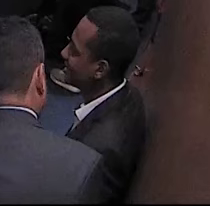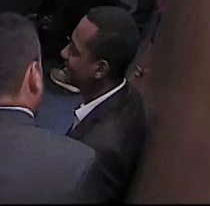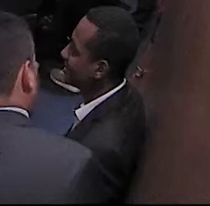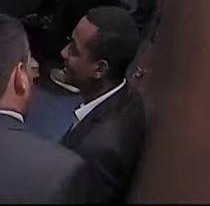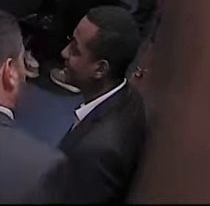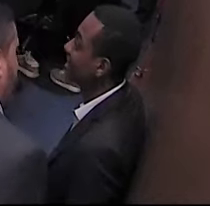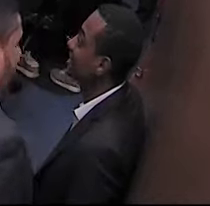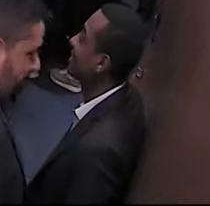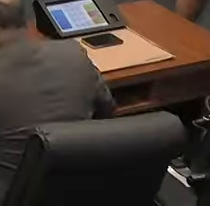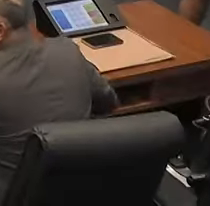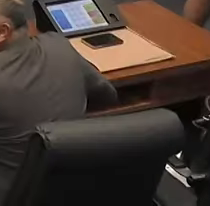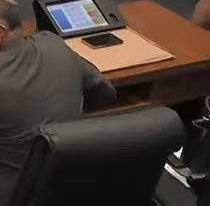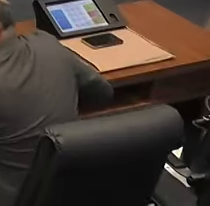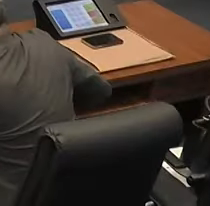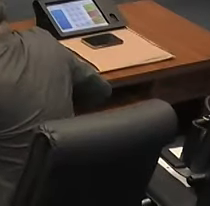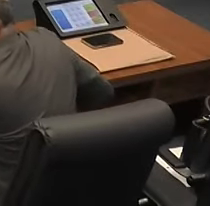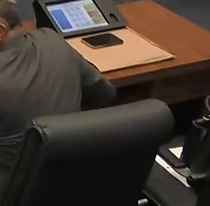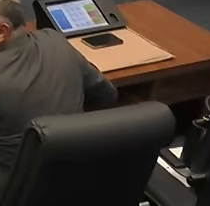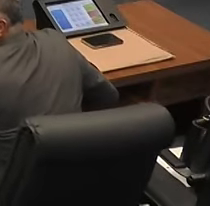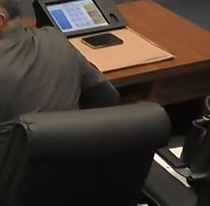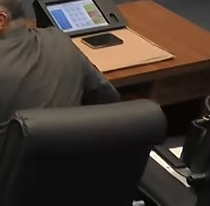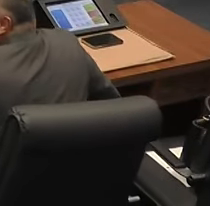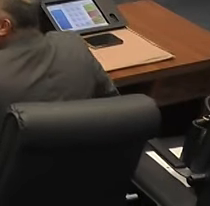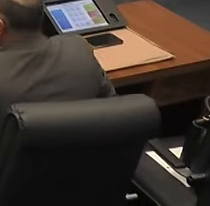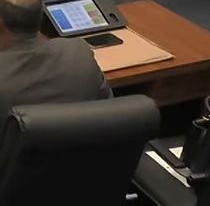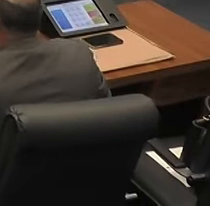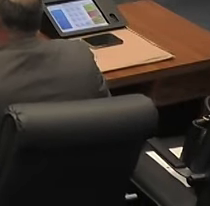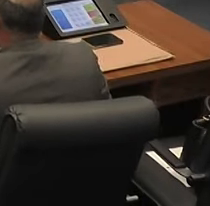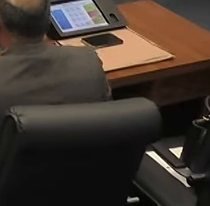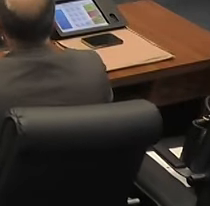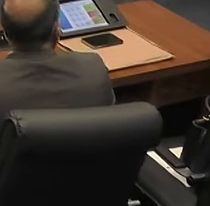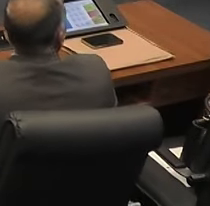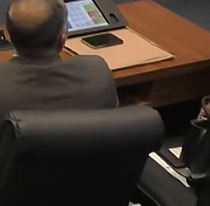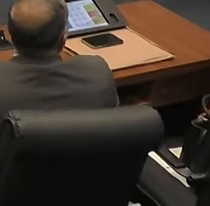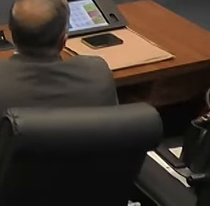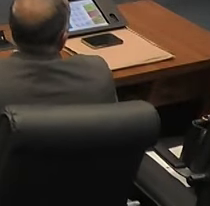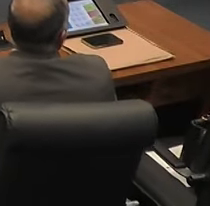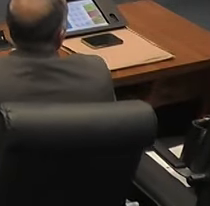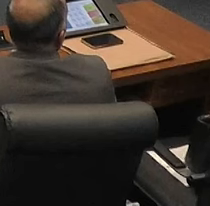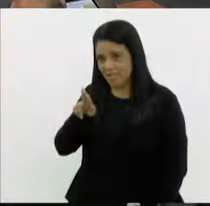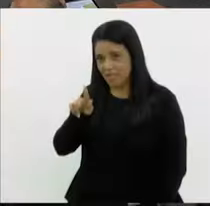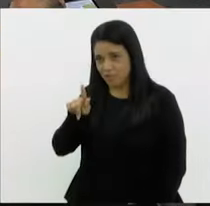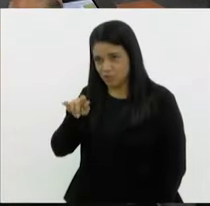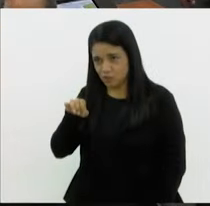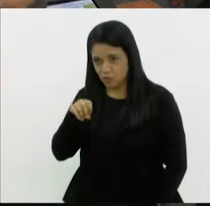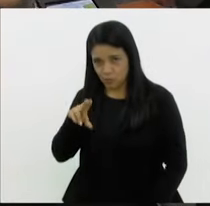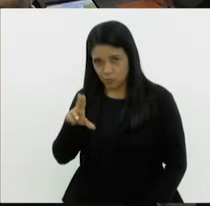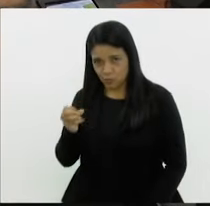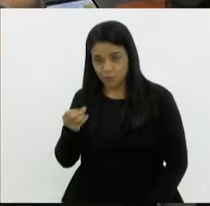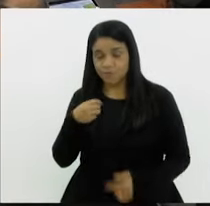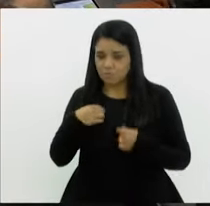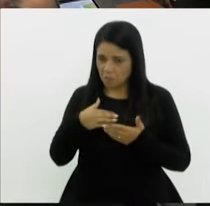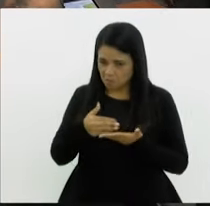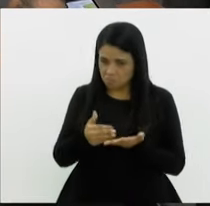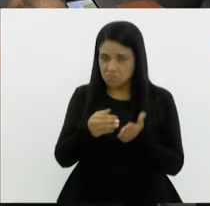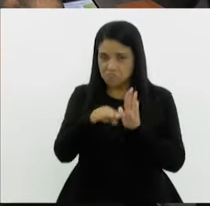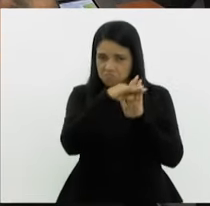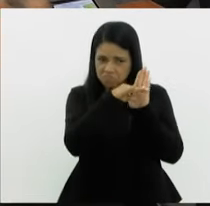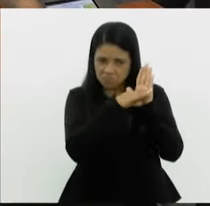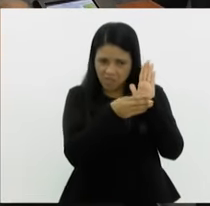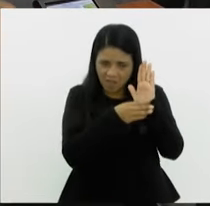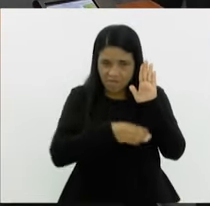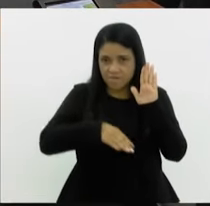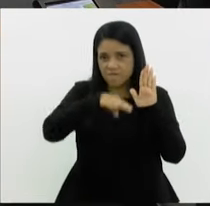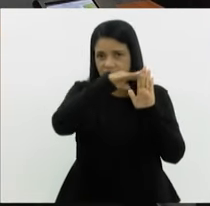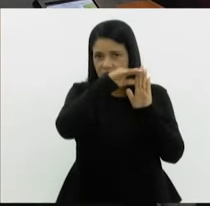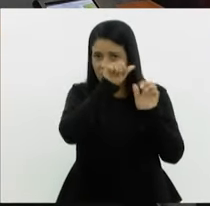queria fazer uma sugestão. Por favor, doutor Serginho. Com autorização do plenário, a gente seguir na pauta e inverter a pauta do projeto da